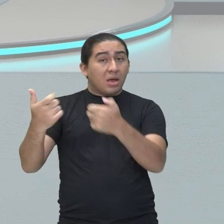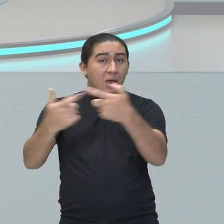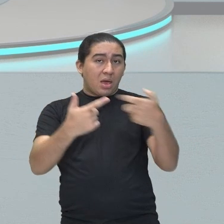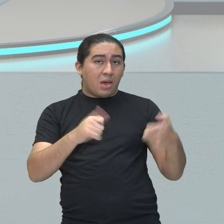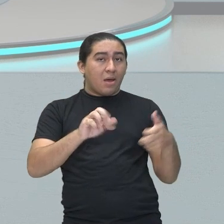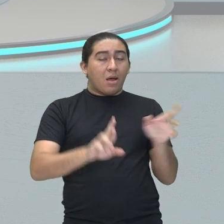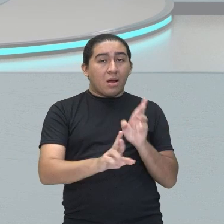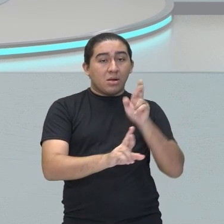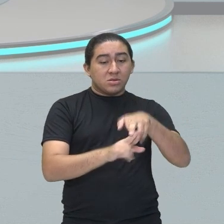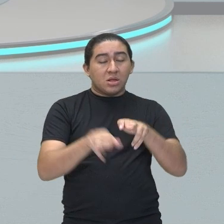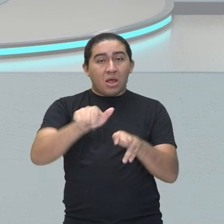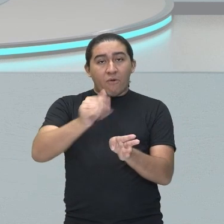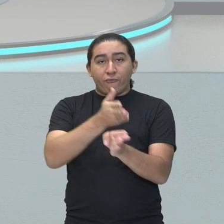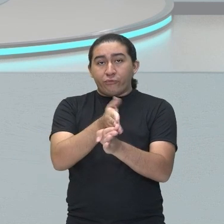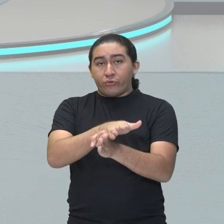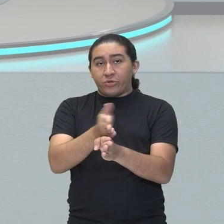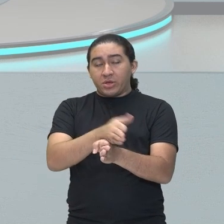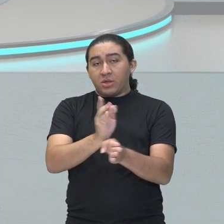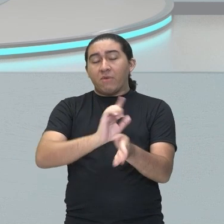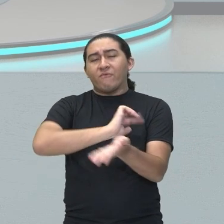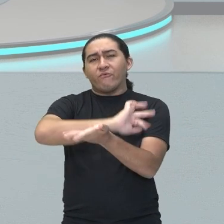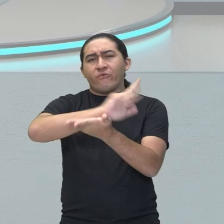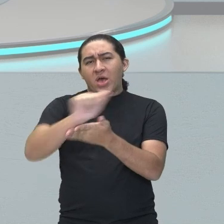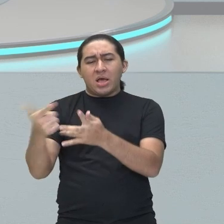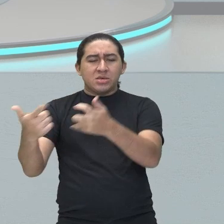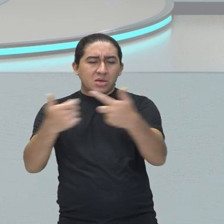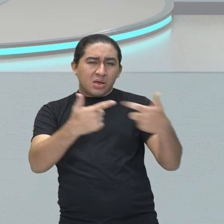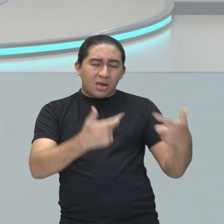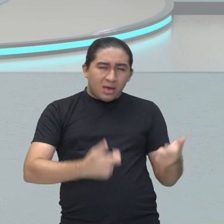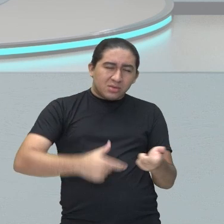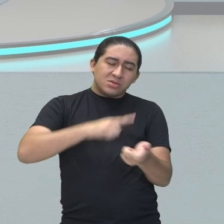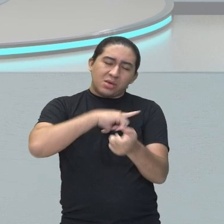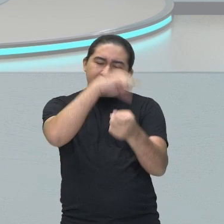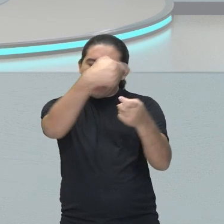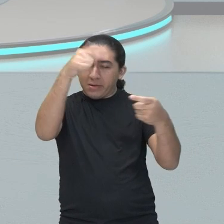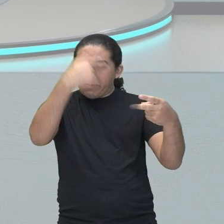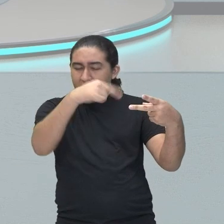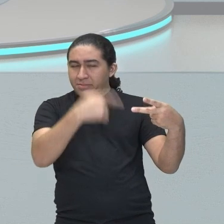às fronteiras, né? Tivemos várias, guerra de Farroupilhas e outras